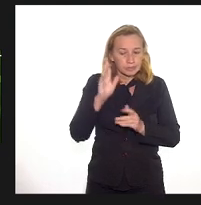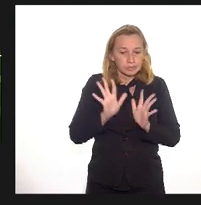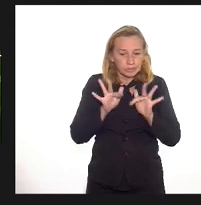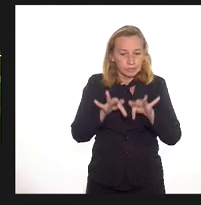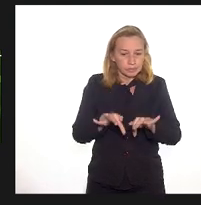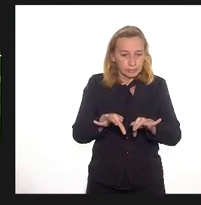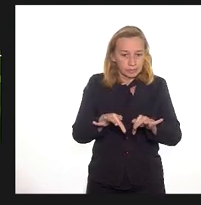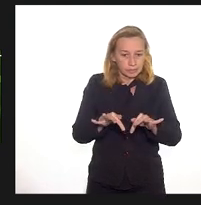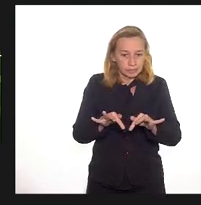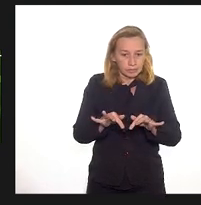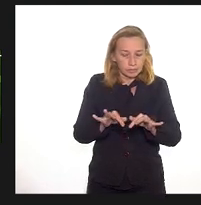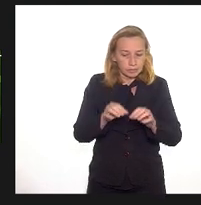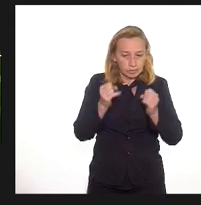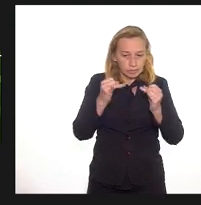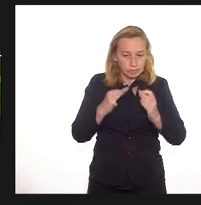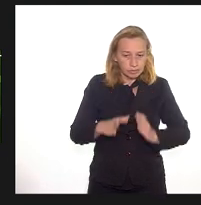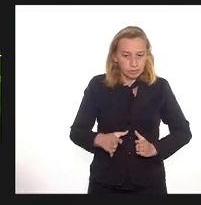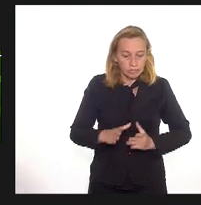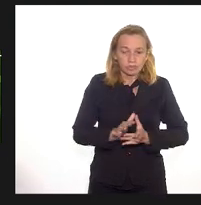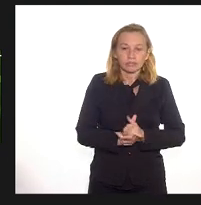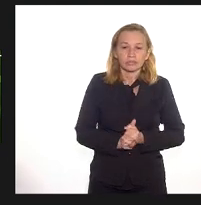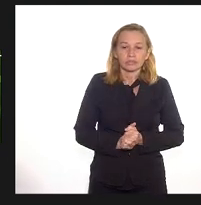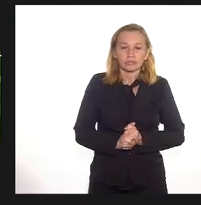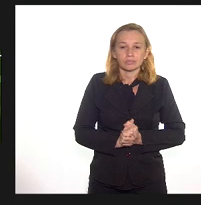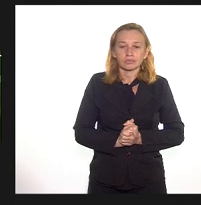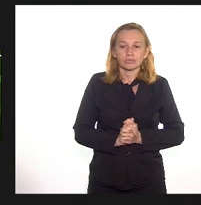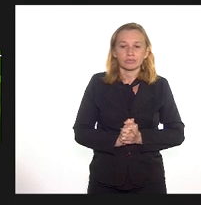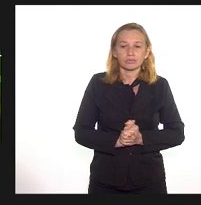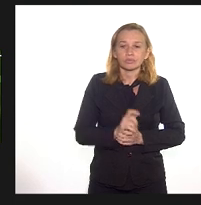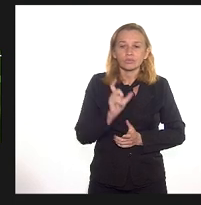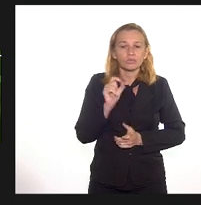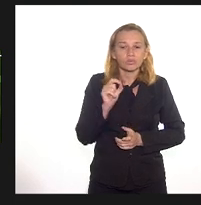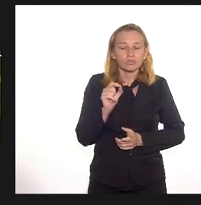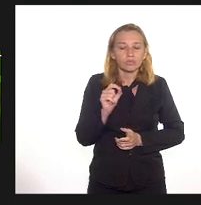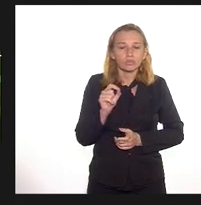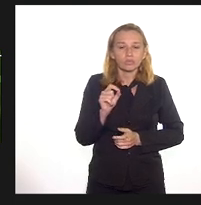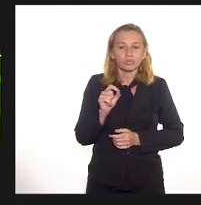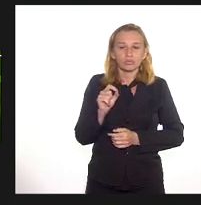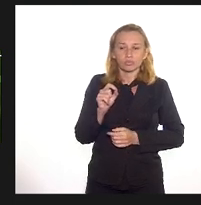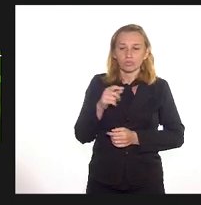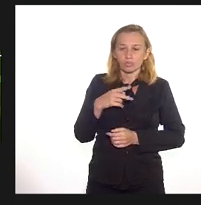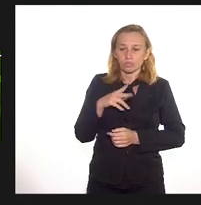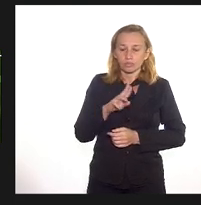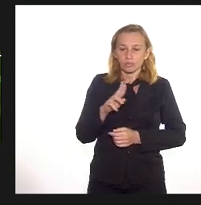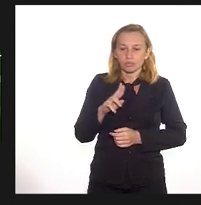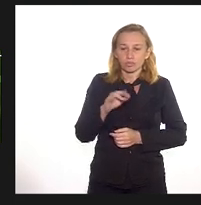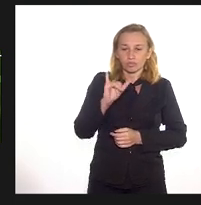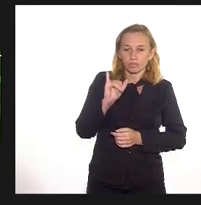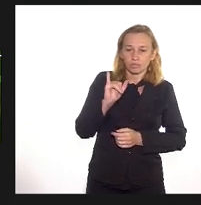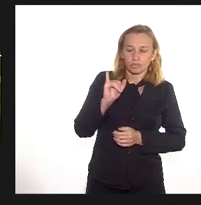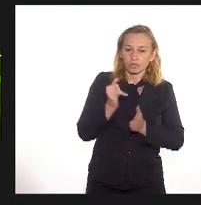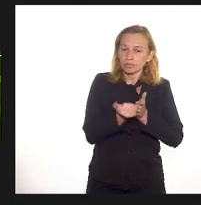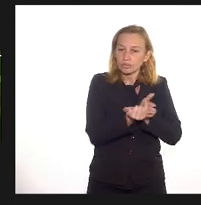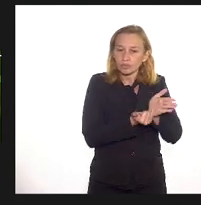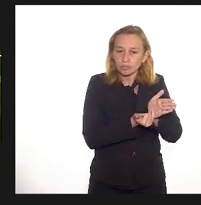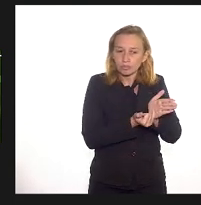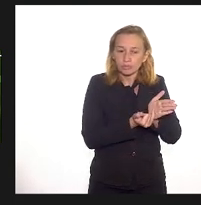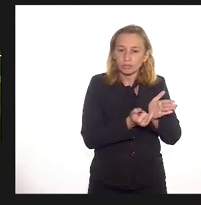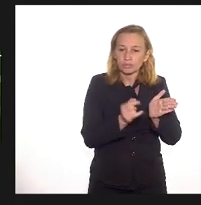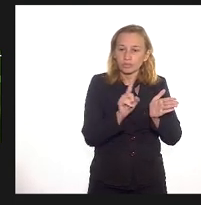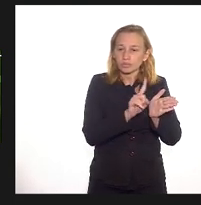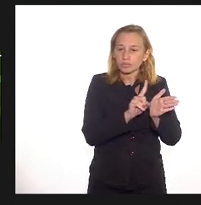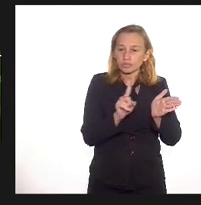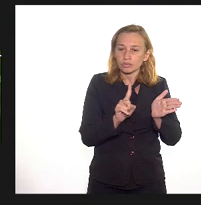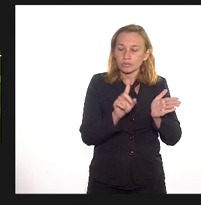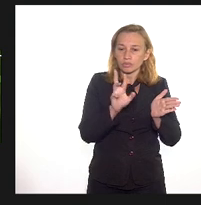definisse o que, que o senhor chama impostos não recuperáveis. E vou